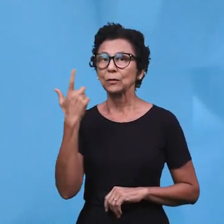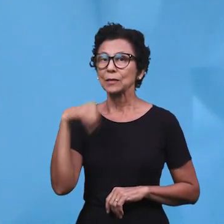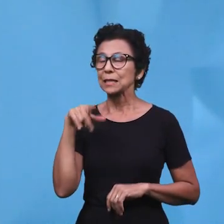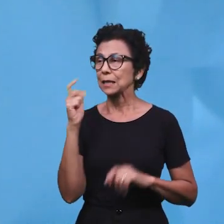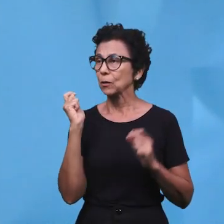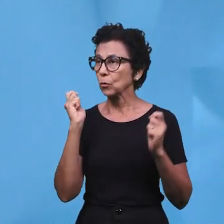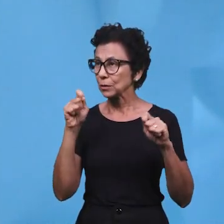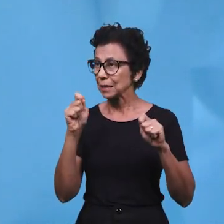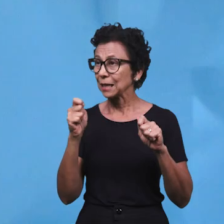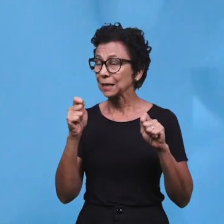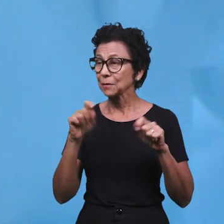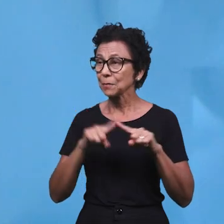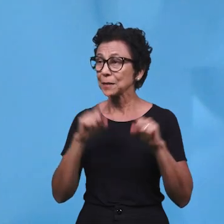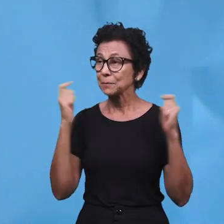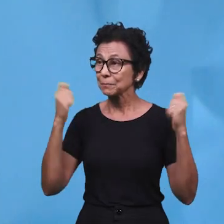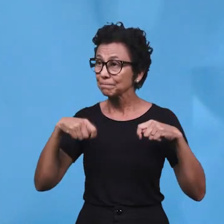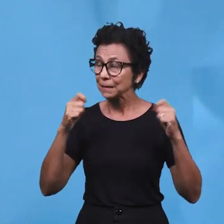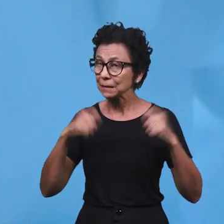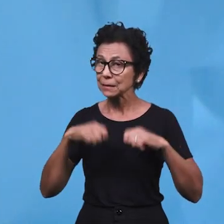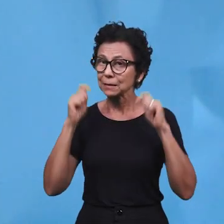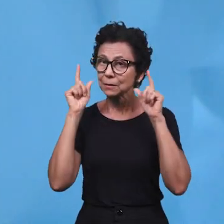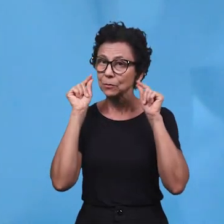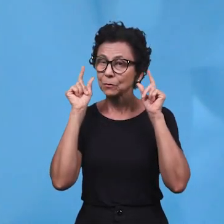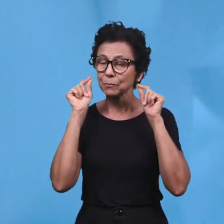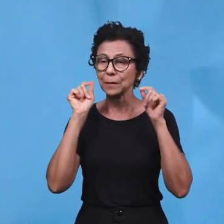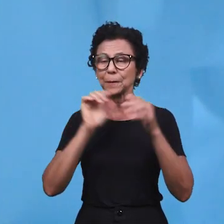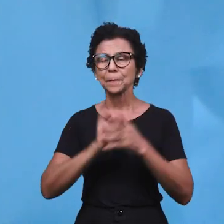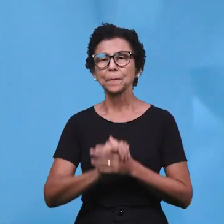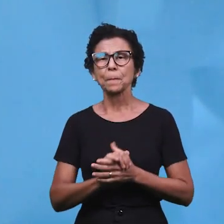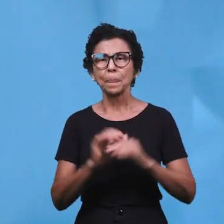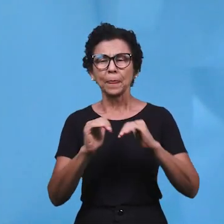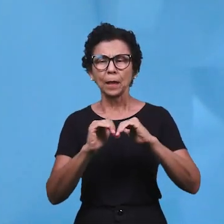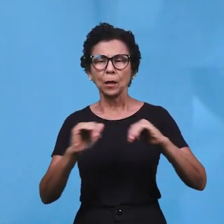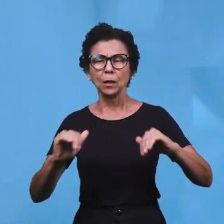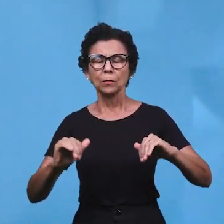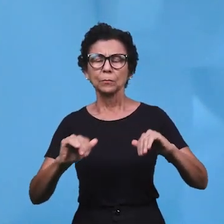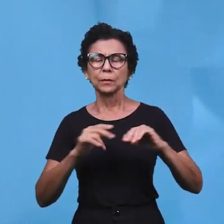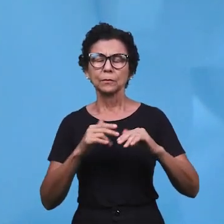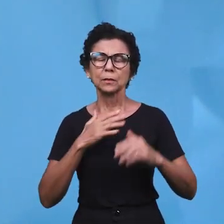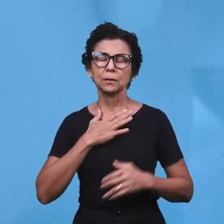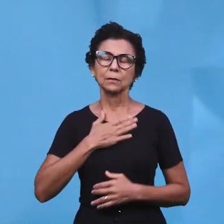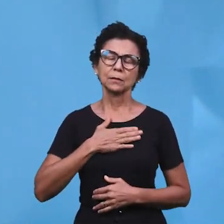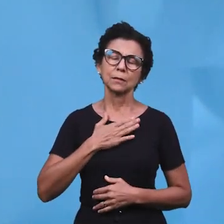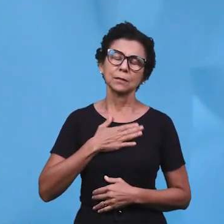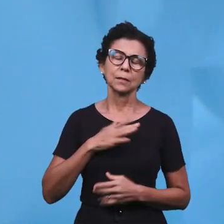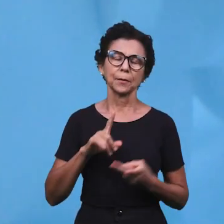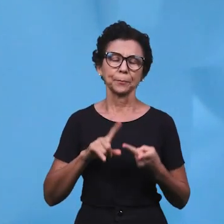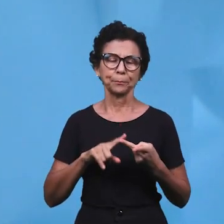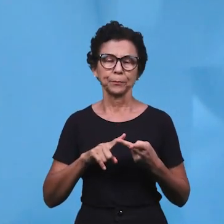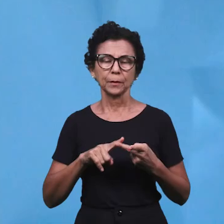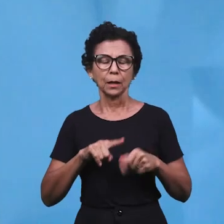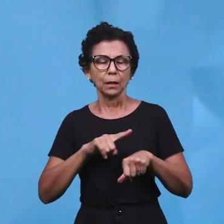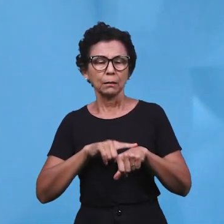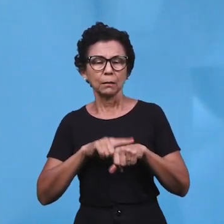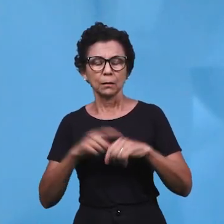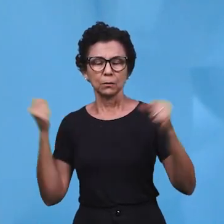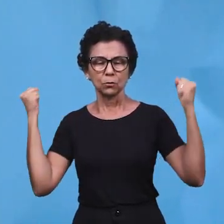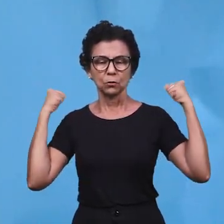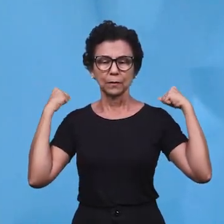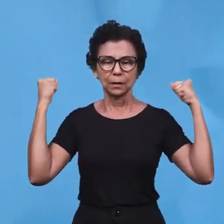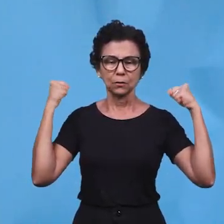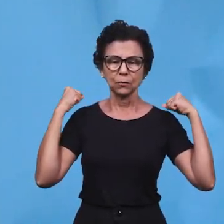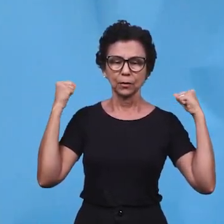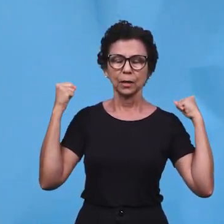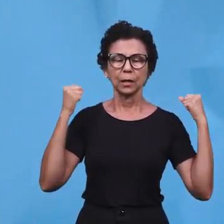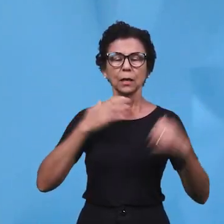das funções vitais do seu corpo. Então, reserve um tempo para descansar, um tempo para atividade física, um tempo